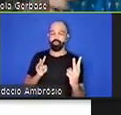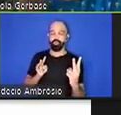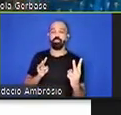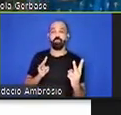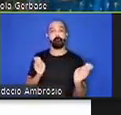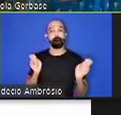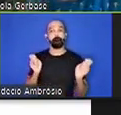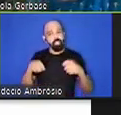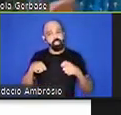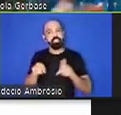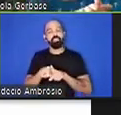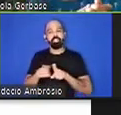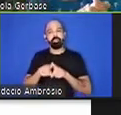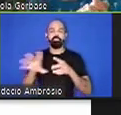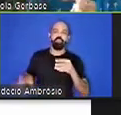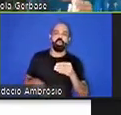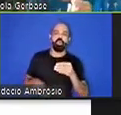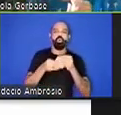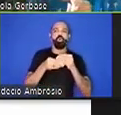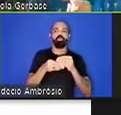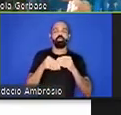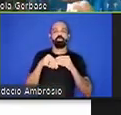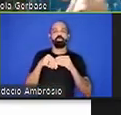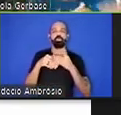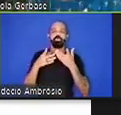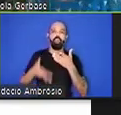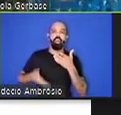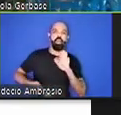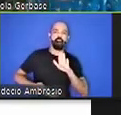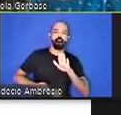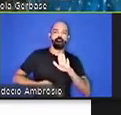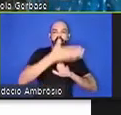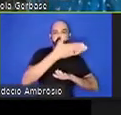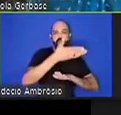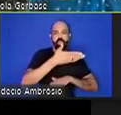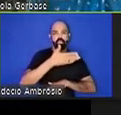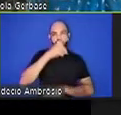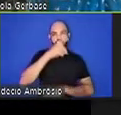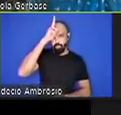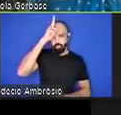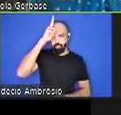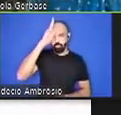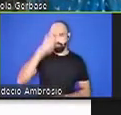também será complementado com uma viagem dos participantes à Alemanha.